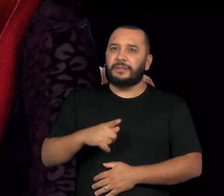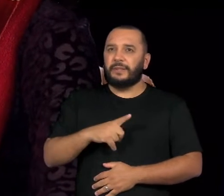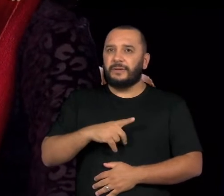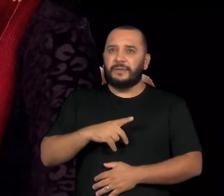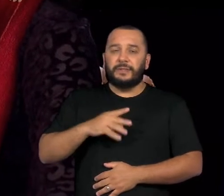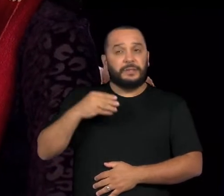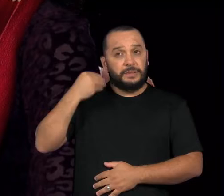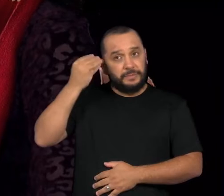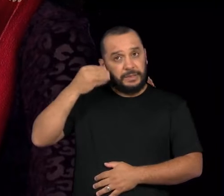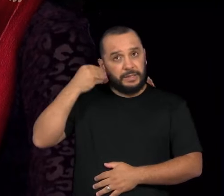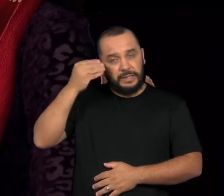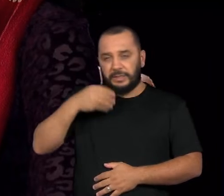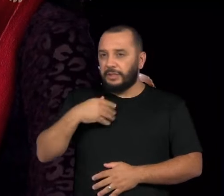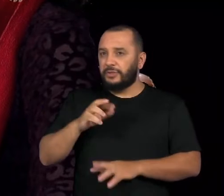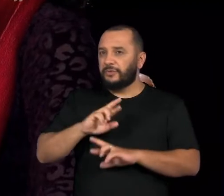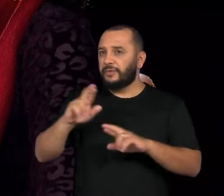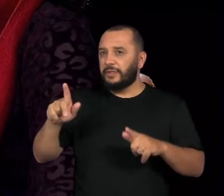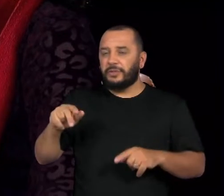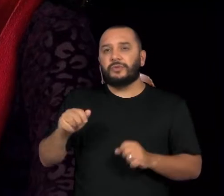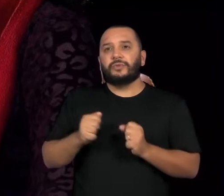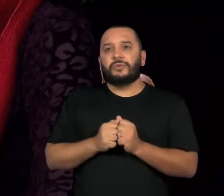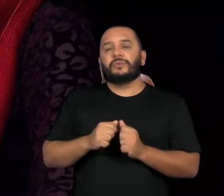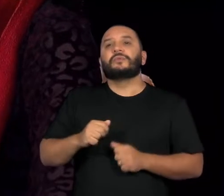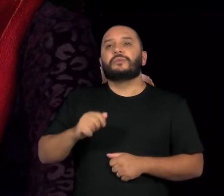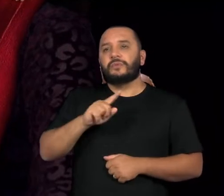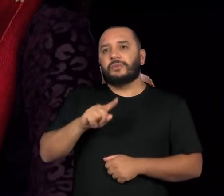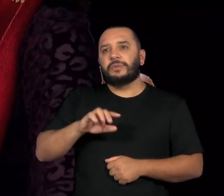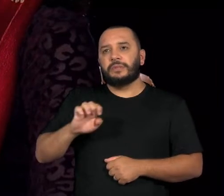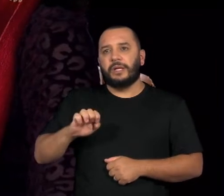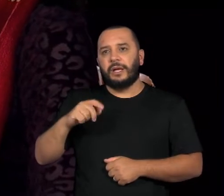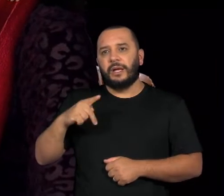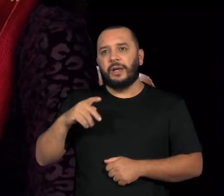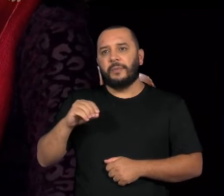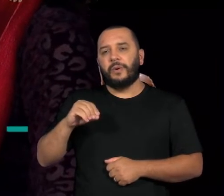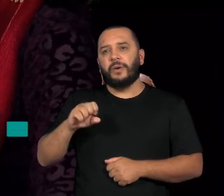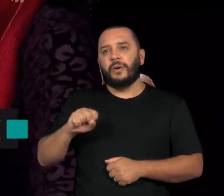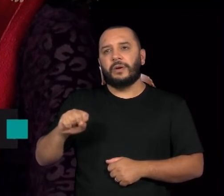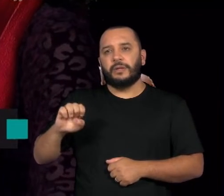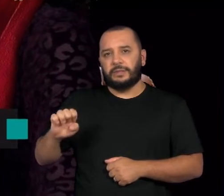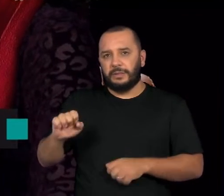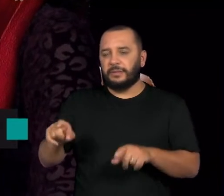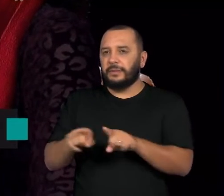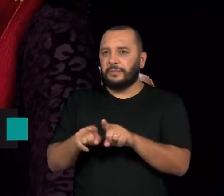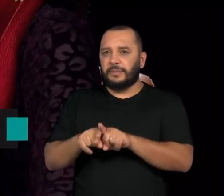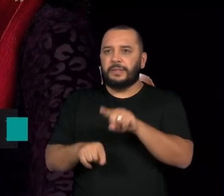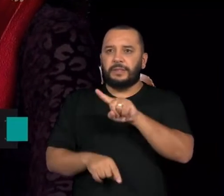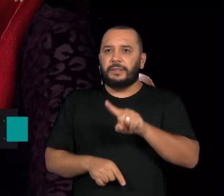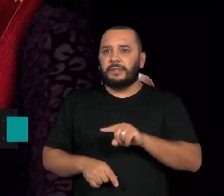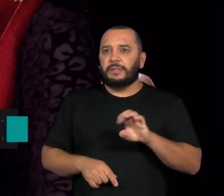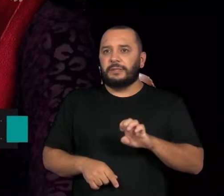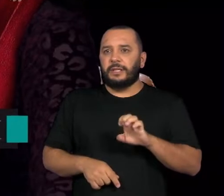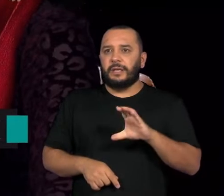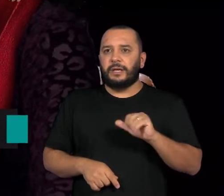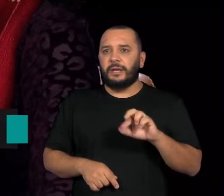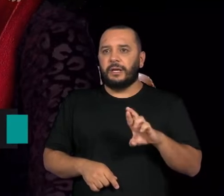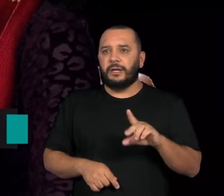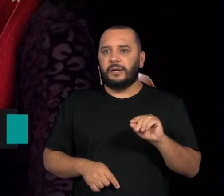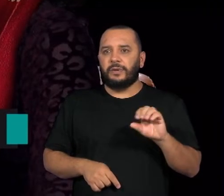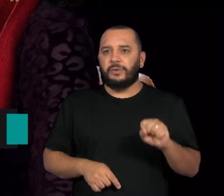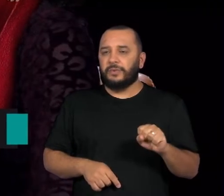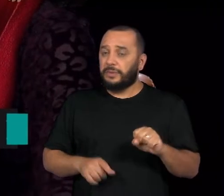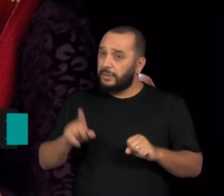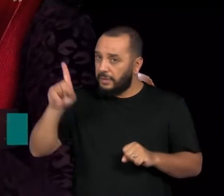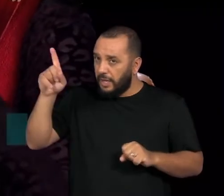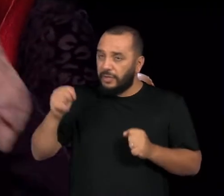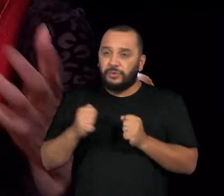muito diferenciada com o Zé Posse. E tinha muita gente. O Zé Carlos estava lá com a gente. Tinha um elenco muito